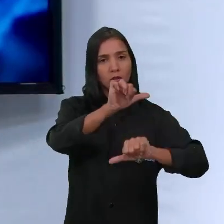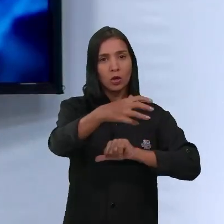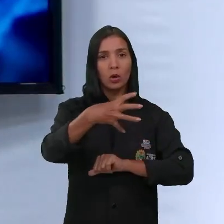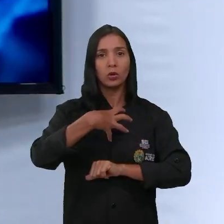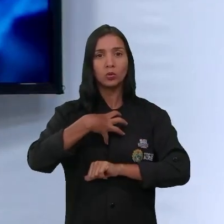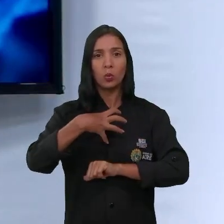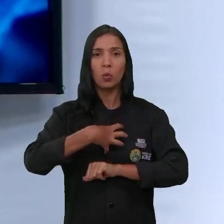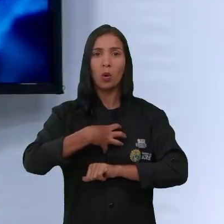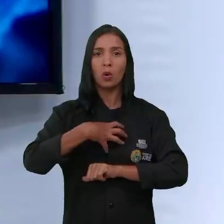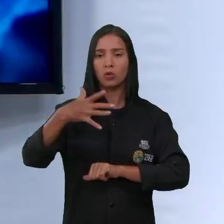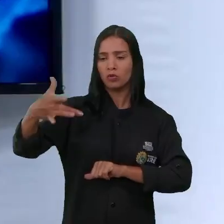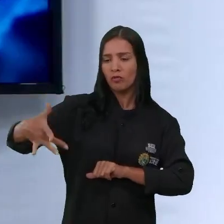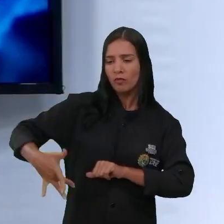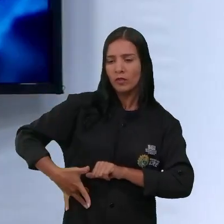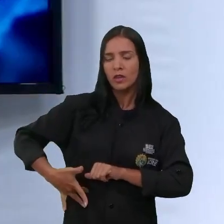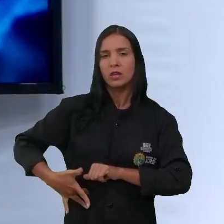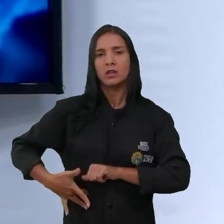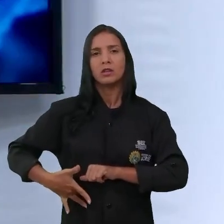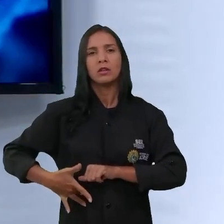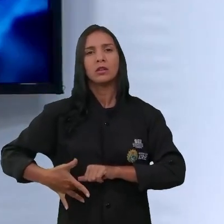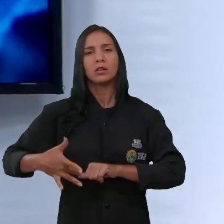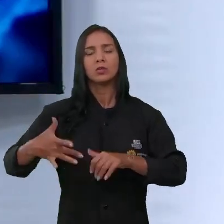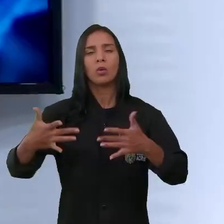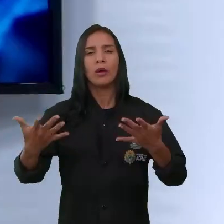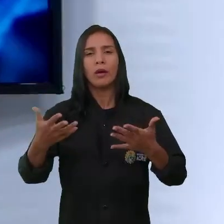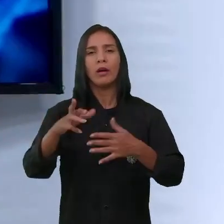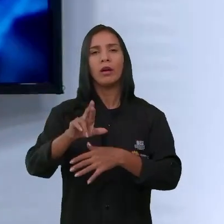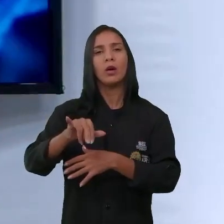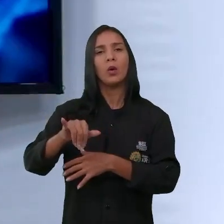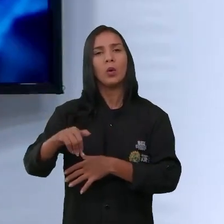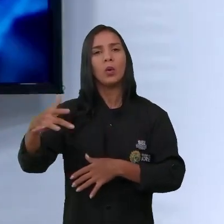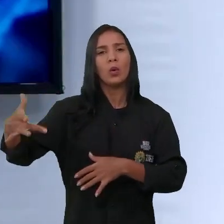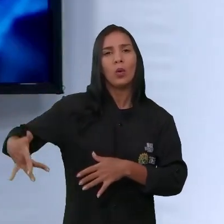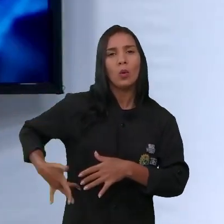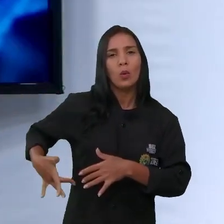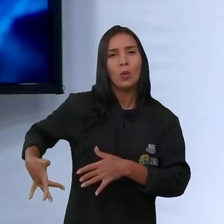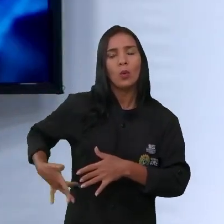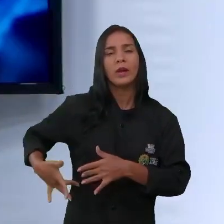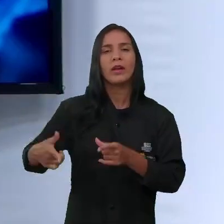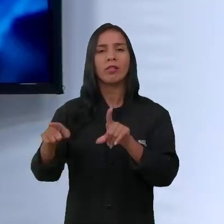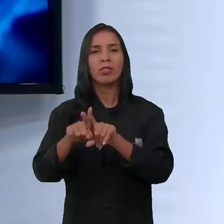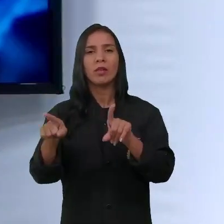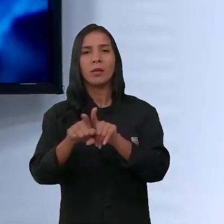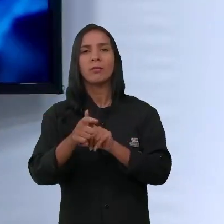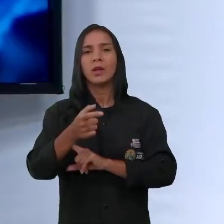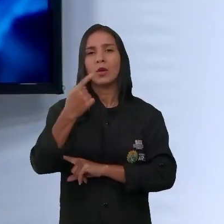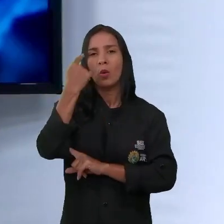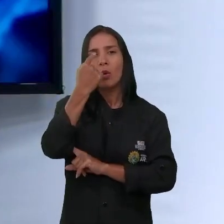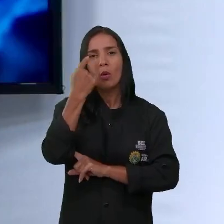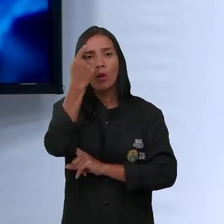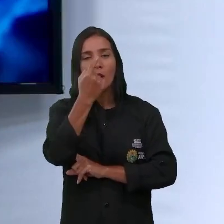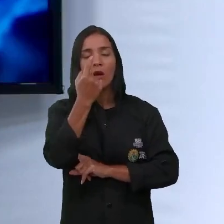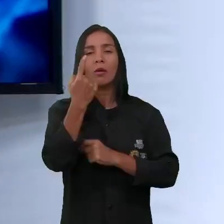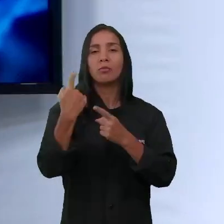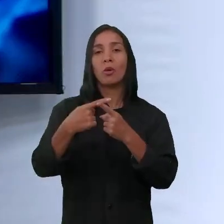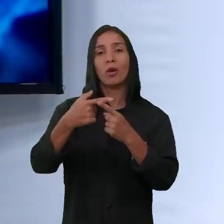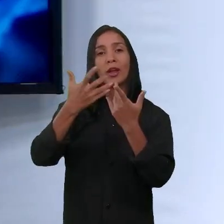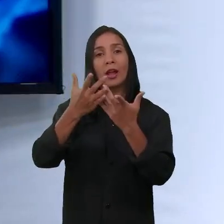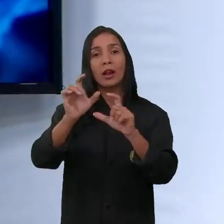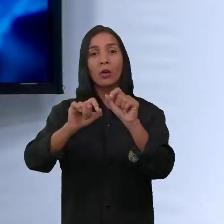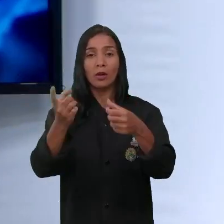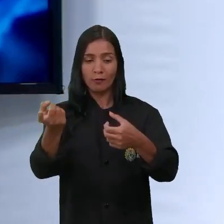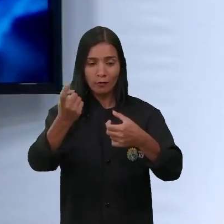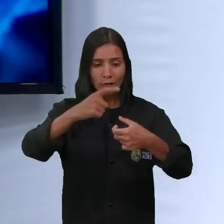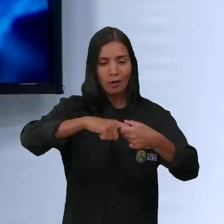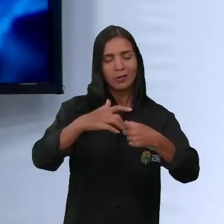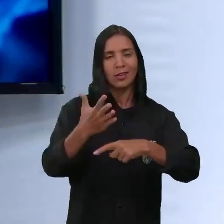córnea, justamente para que essas pessoas elas possam restabelecer o seu quadro de saúde e poder viver com um mínimo de